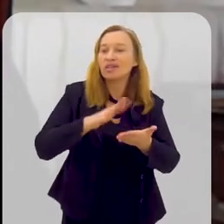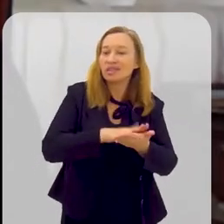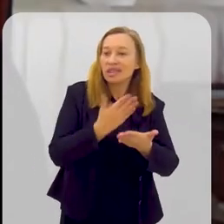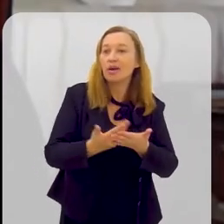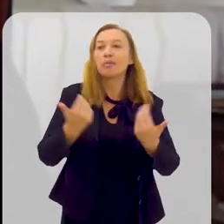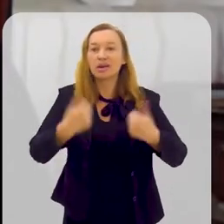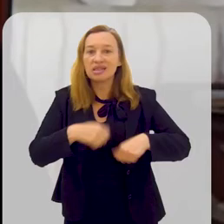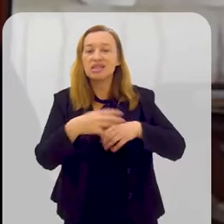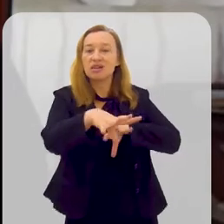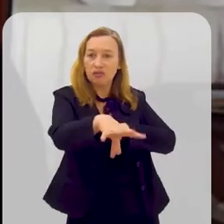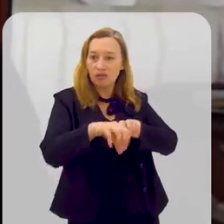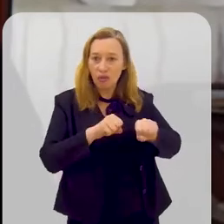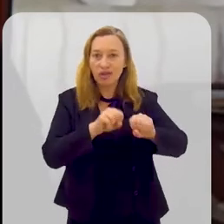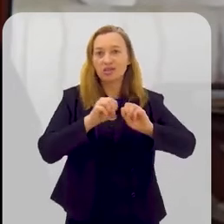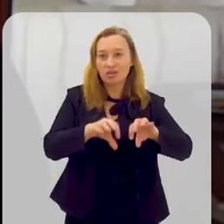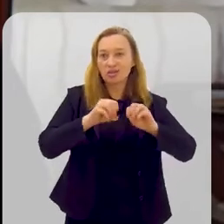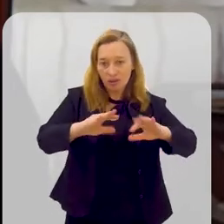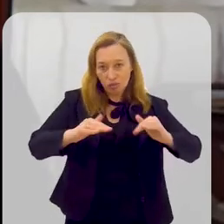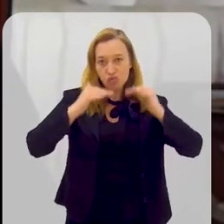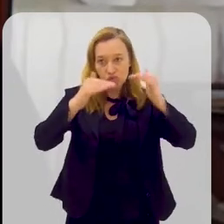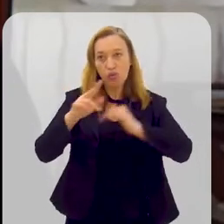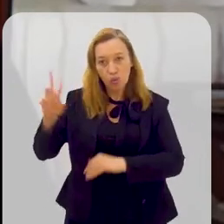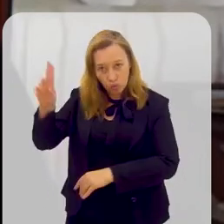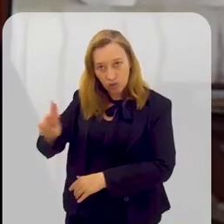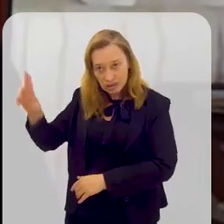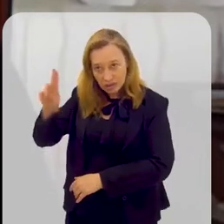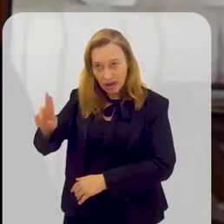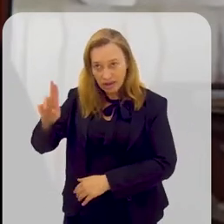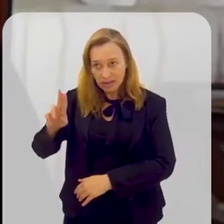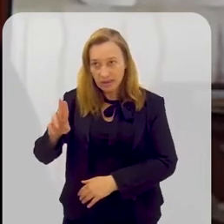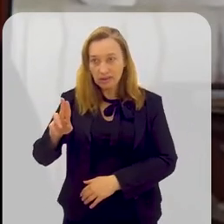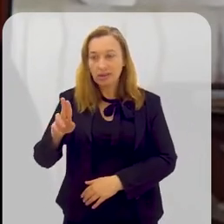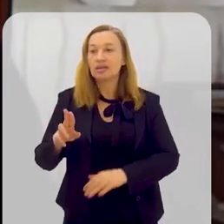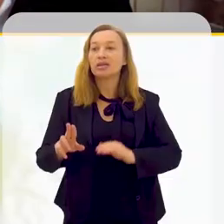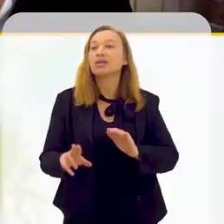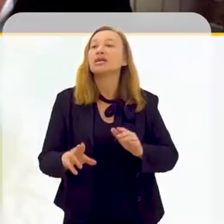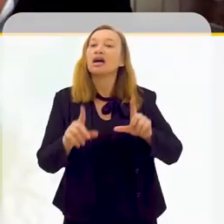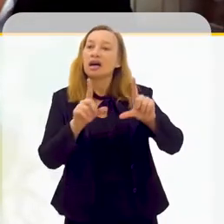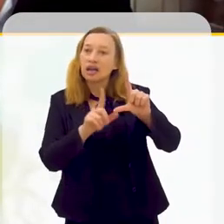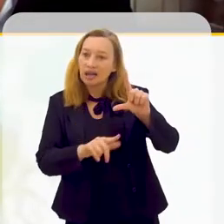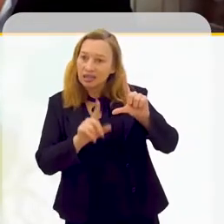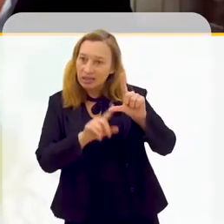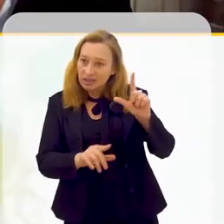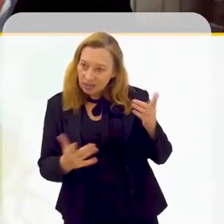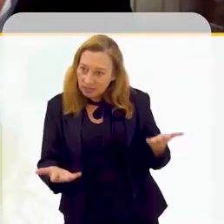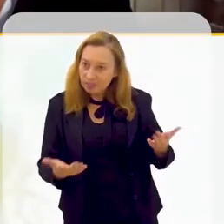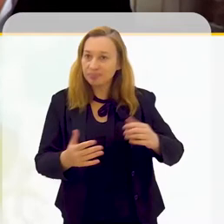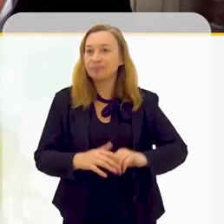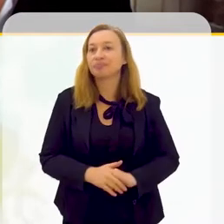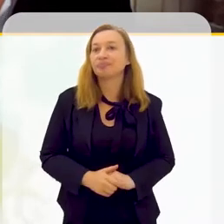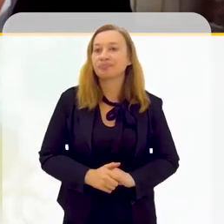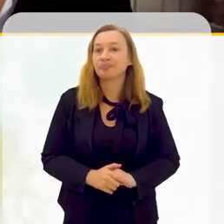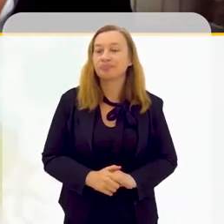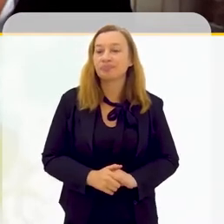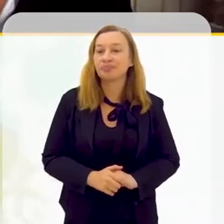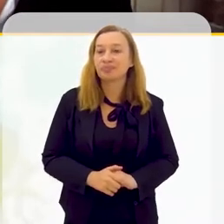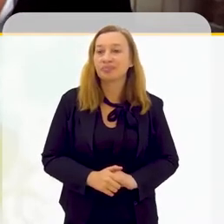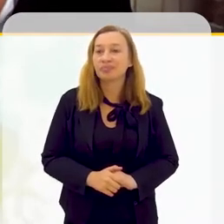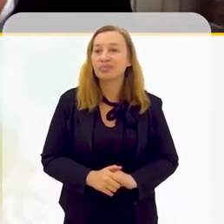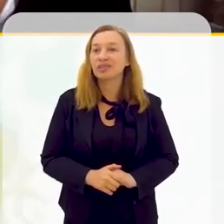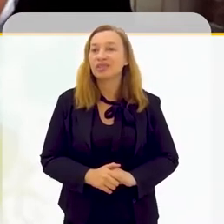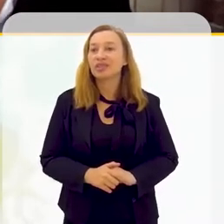o intérprete tem que ter formação Universitária na letras Livres